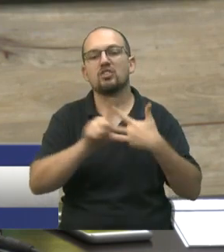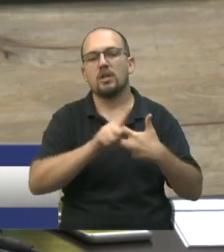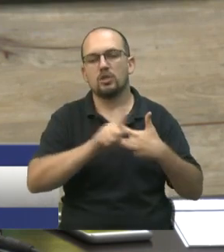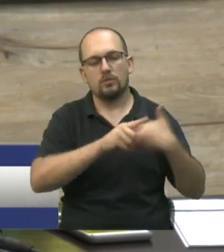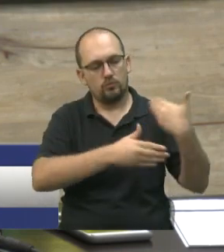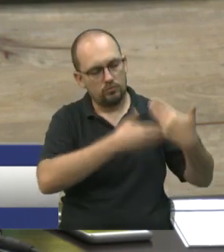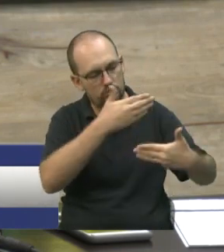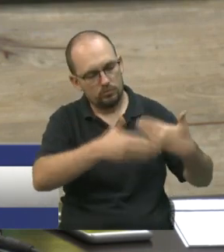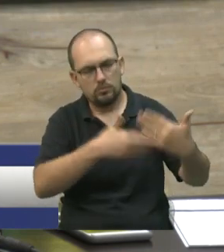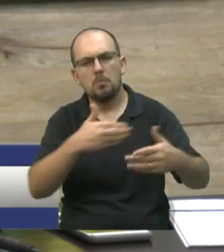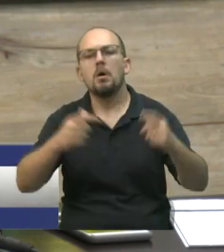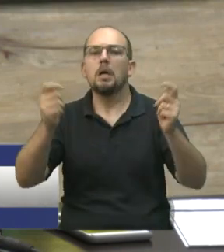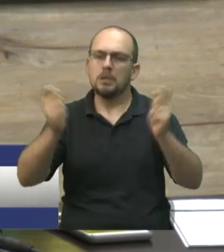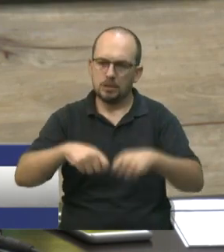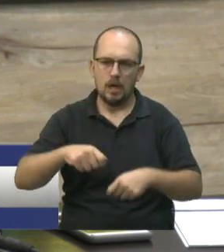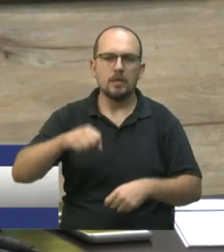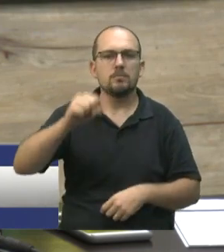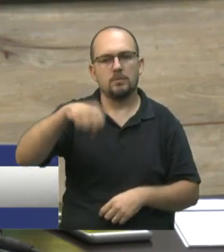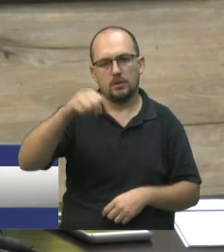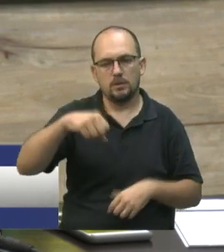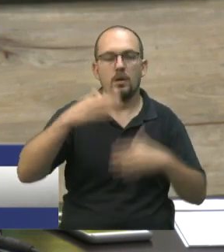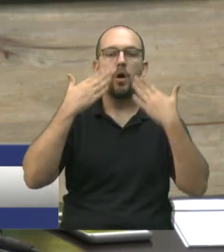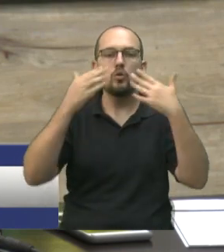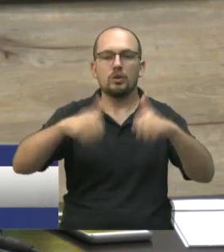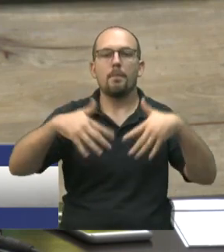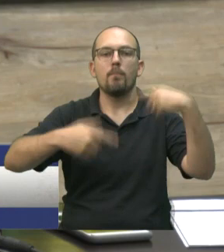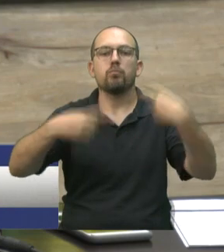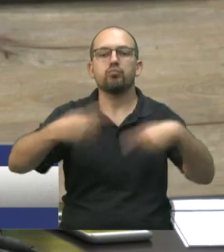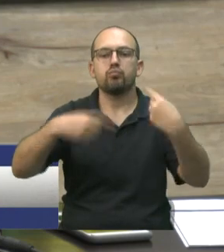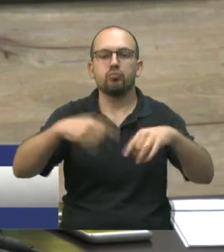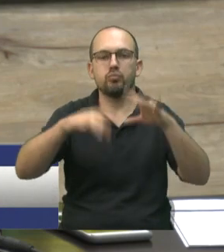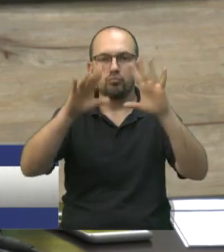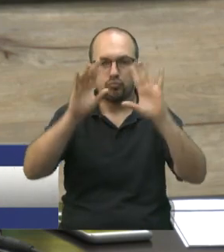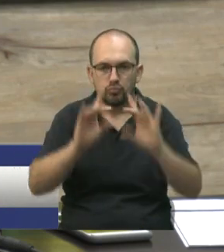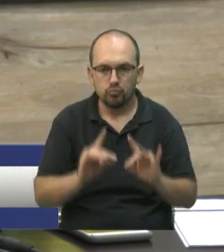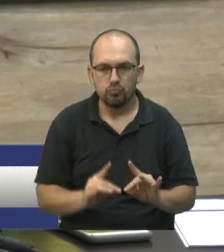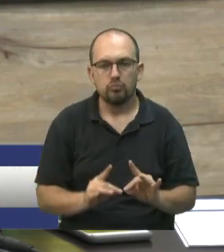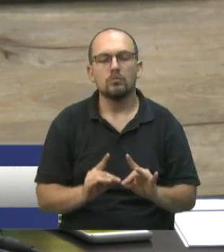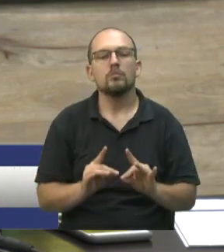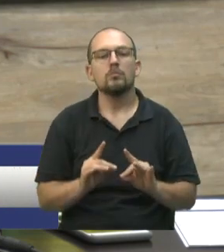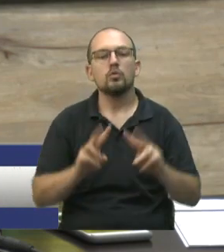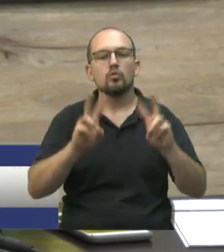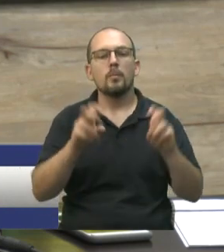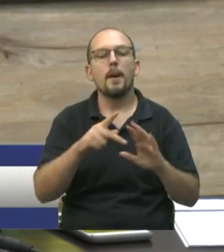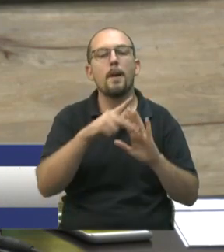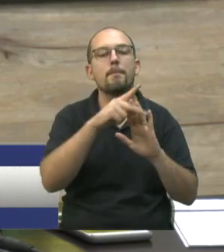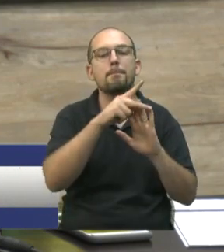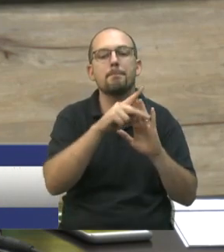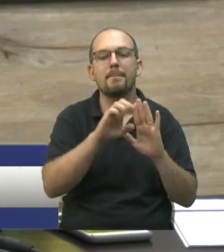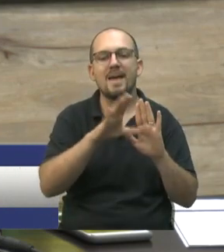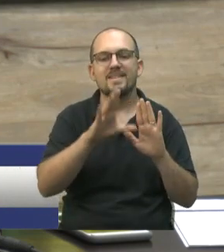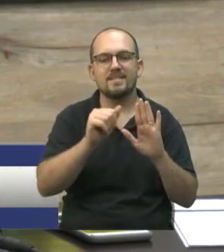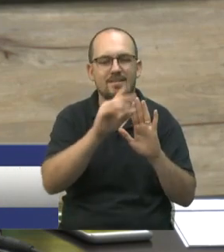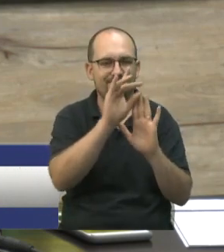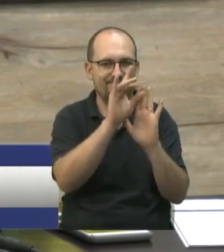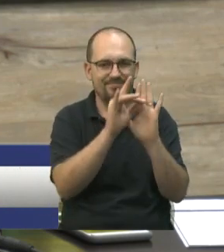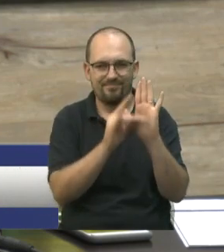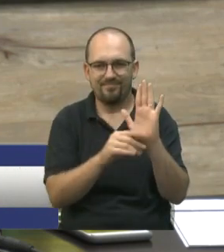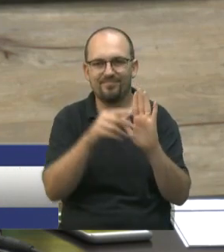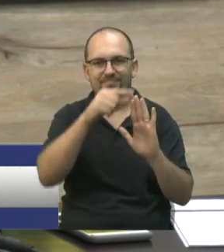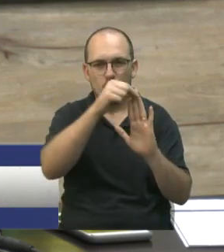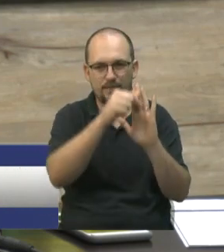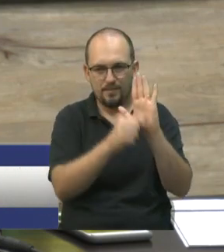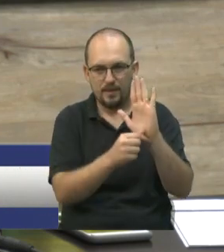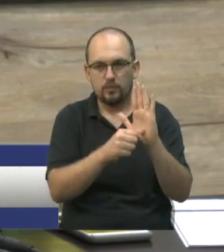possibilidade novamente de uma audiência pública para discussão disso, da peça orçamentária. E a